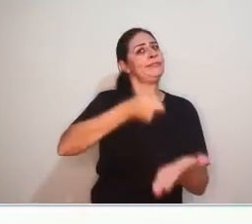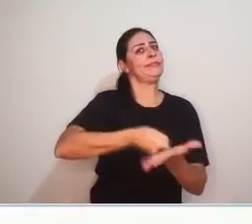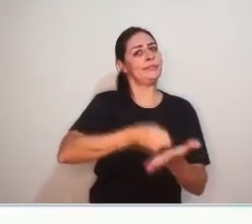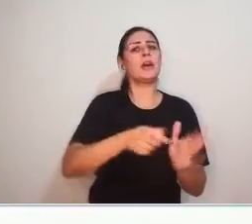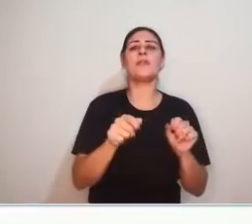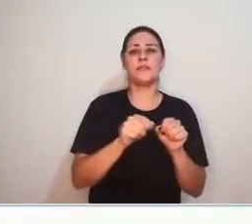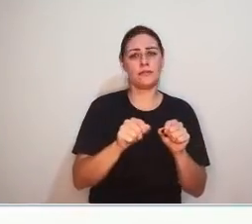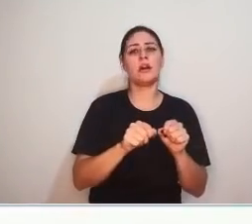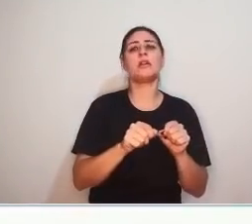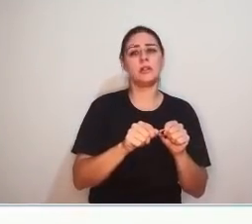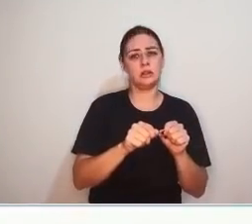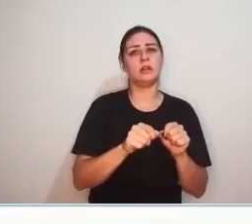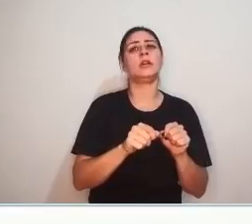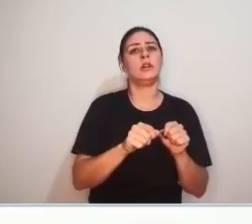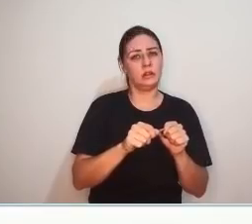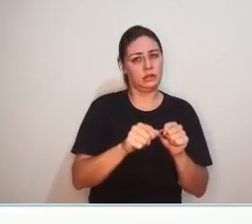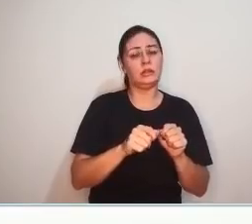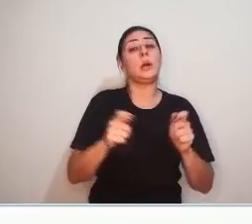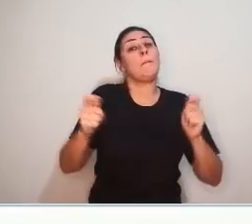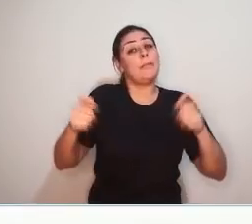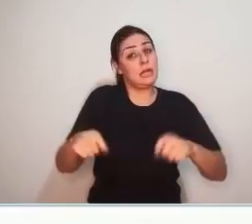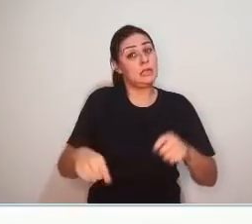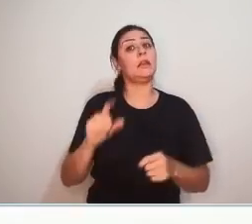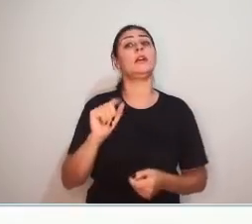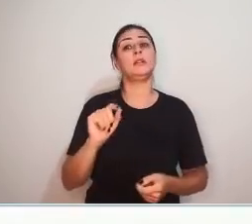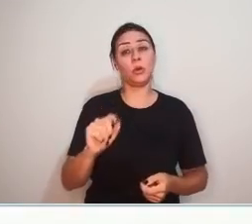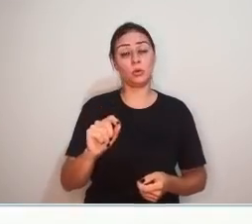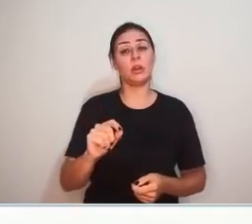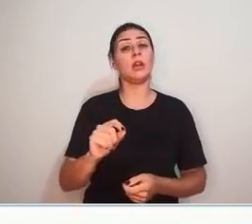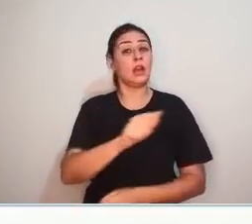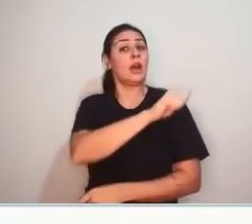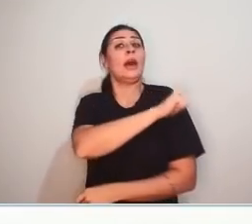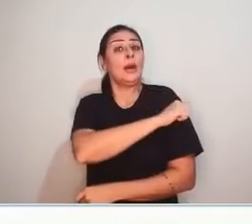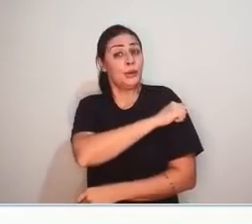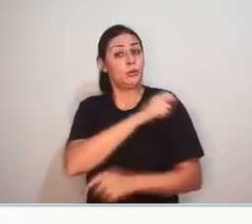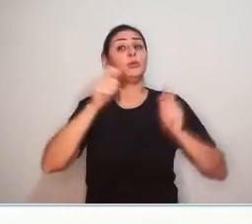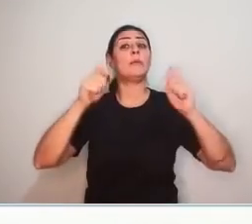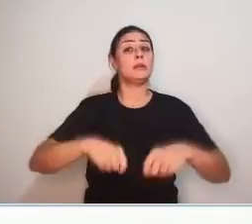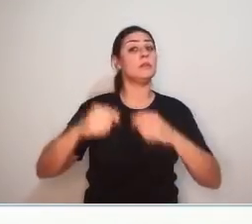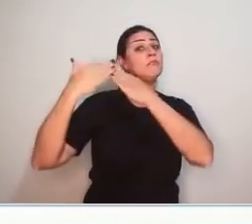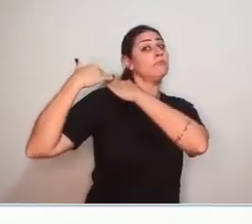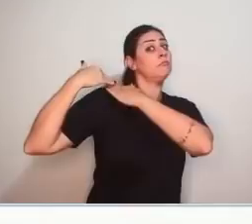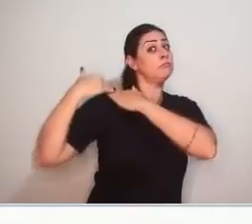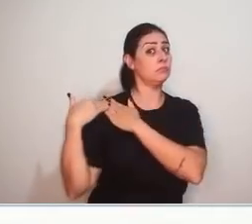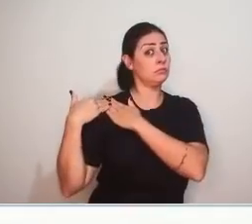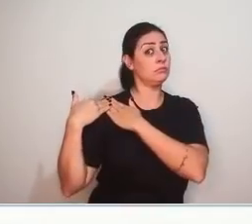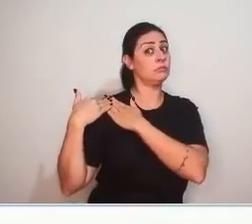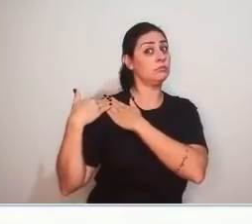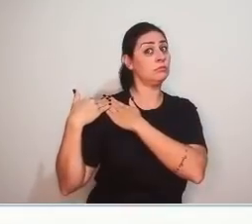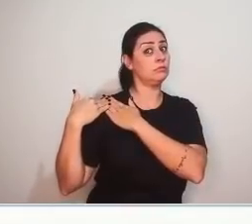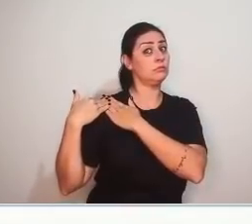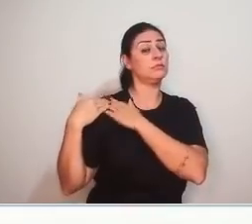disciplina para fazer. Então essa integração, ela vai nesse sentido. Ou seja, o estudante ele tem que